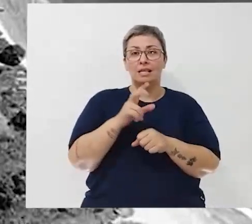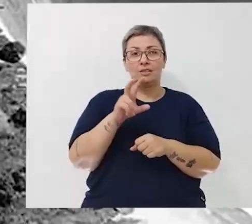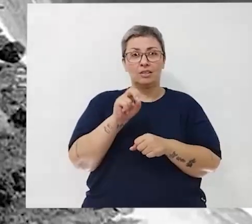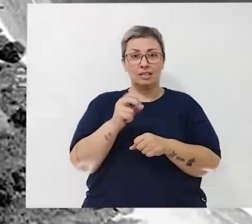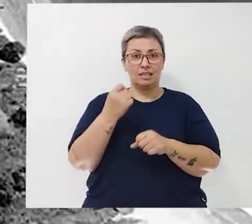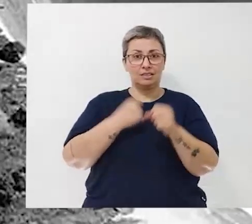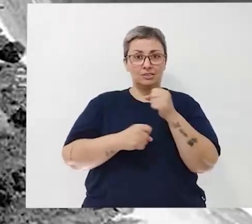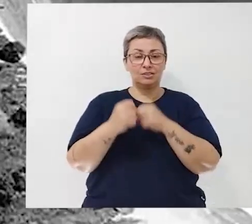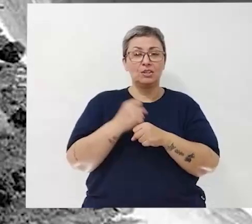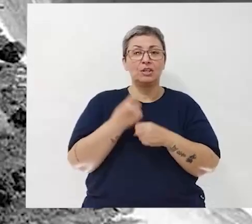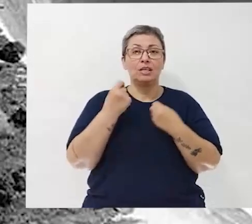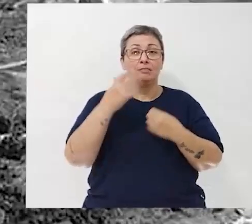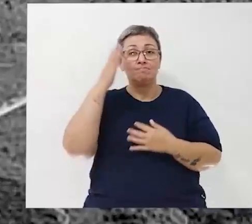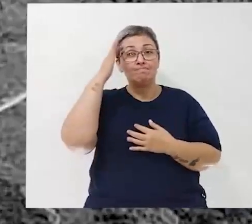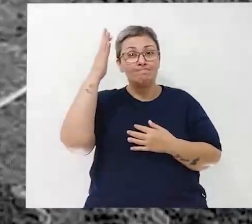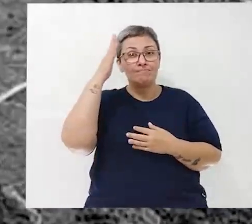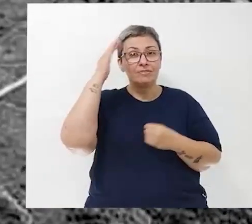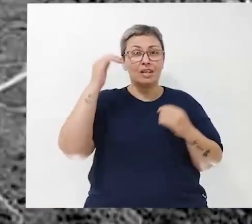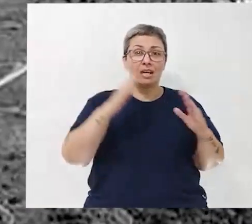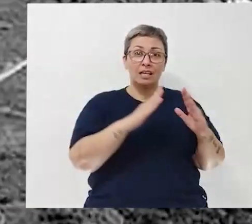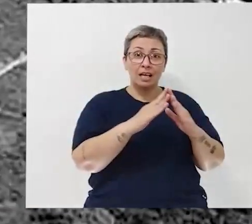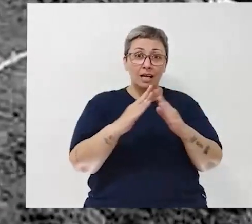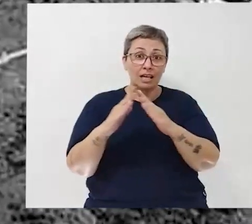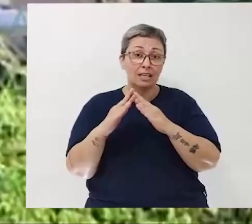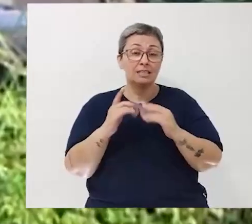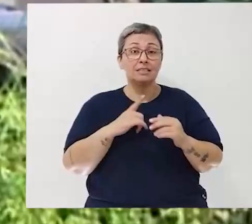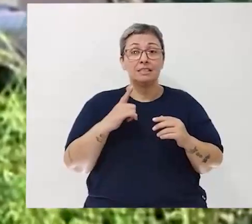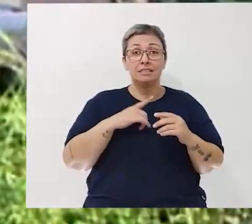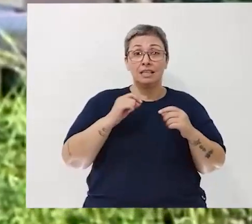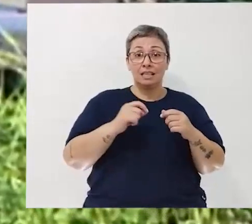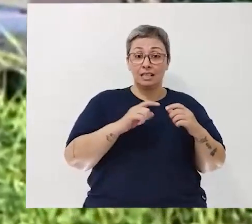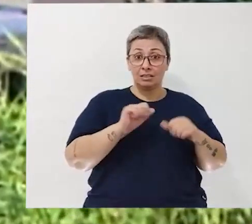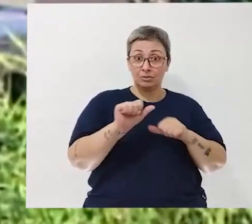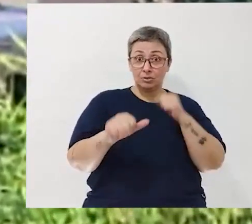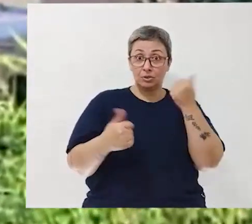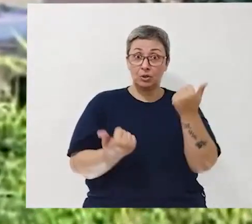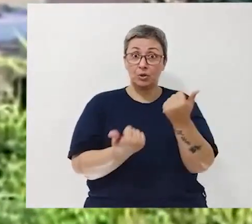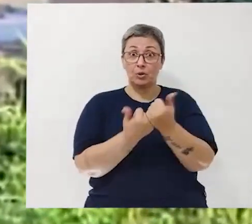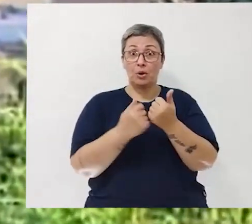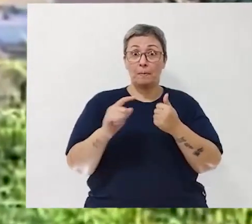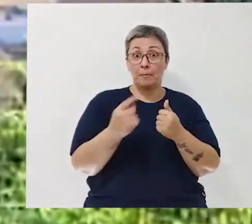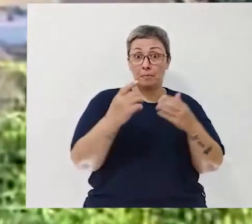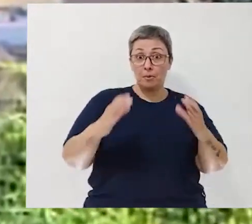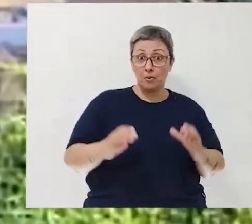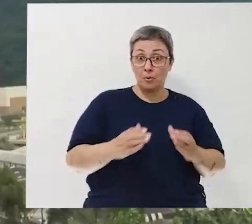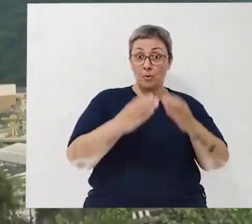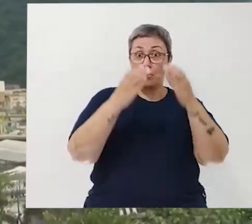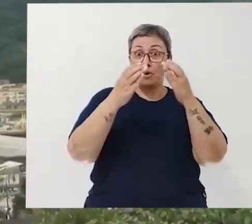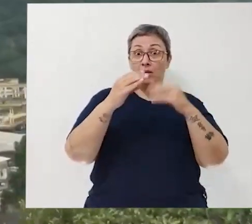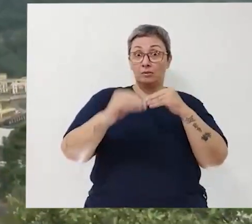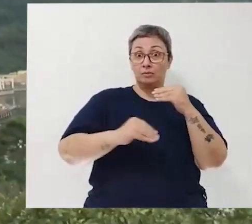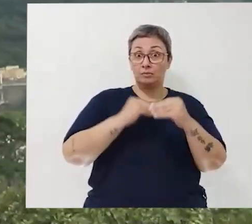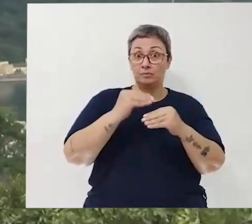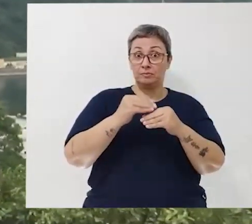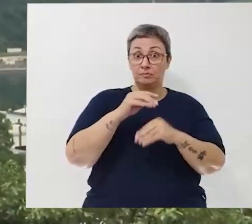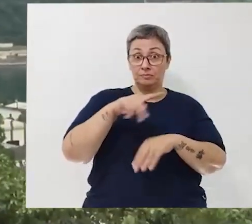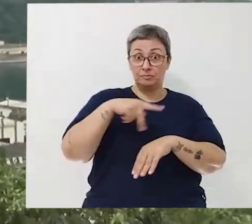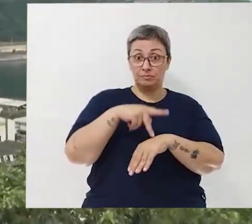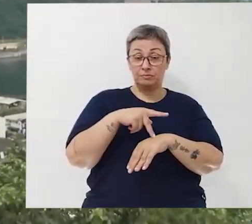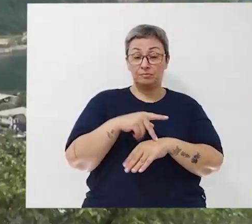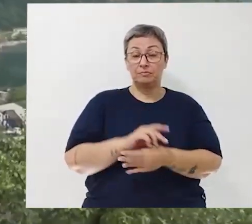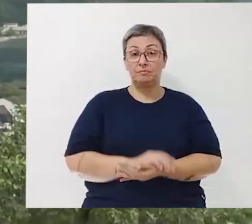anos. Quem poderia imaginar que as casinhas que ficavam ali dariam lugar à primeira usina nuclear do país?